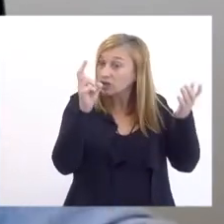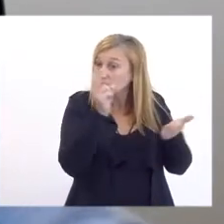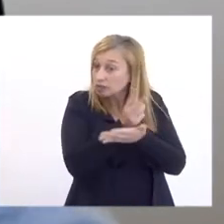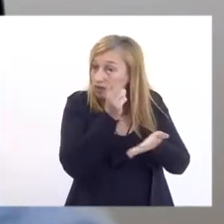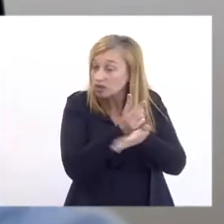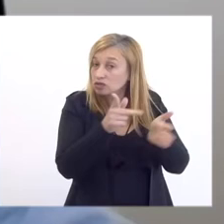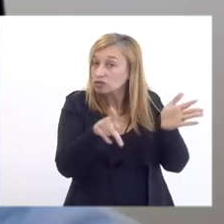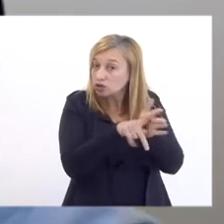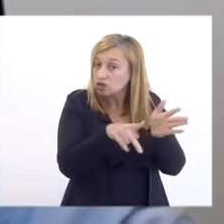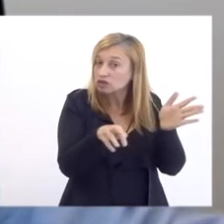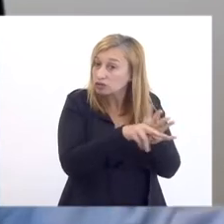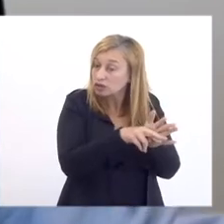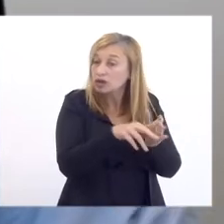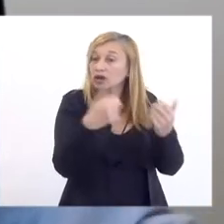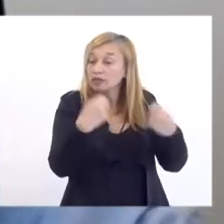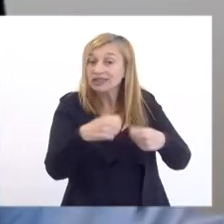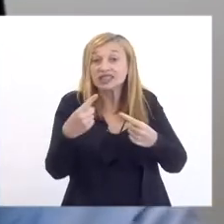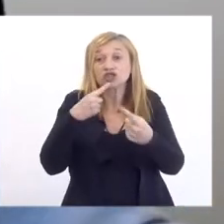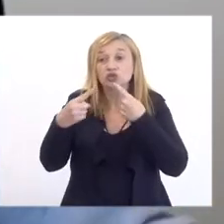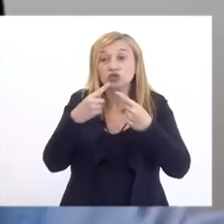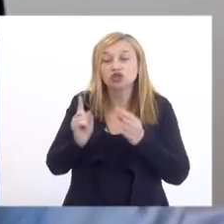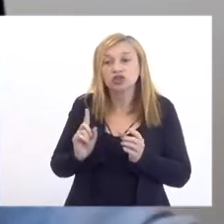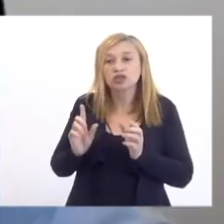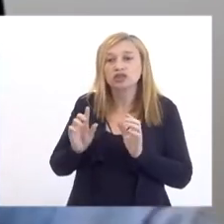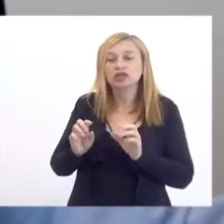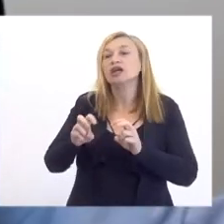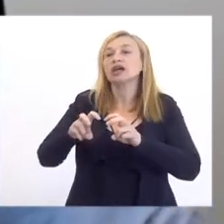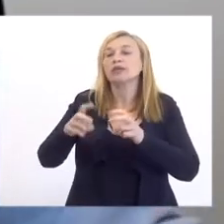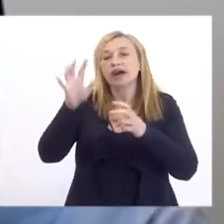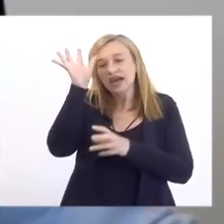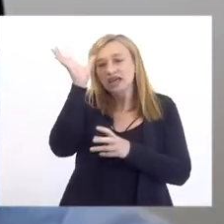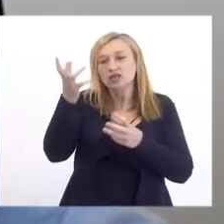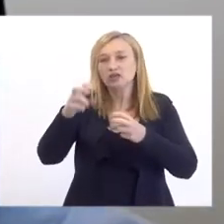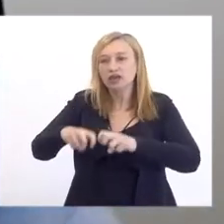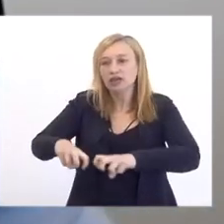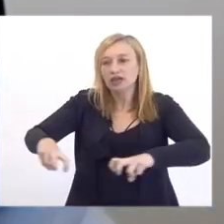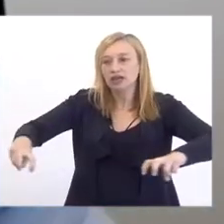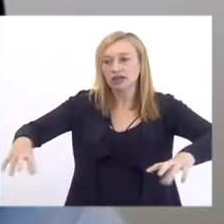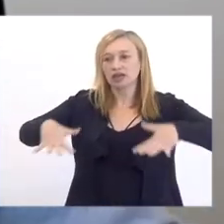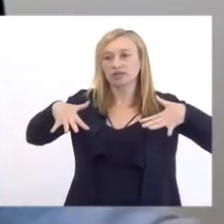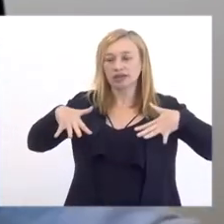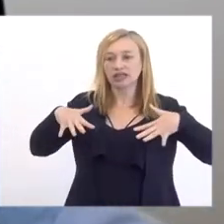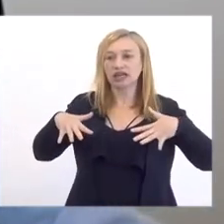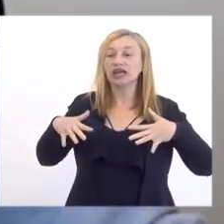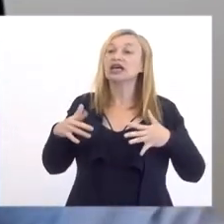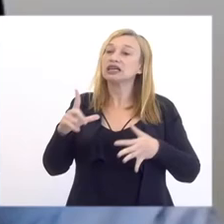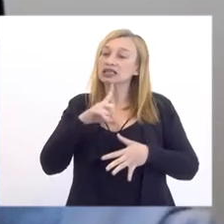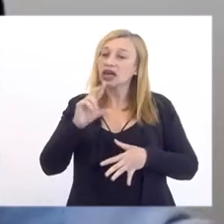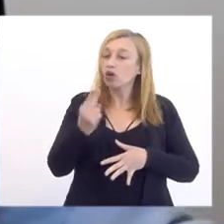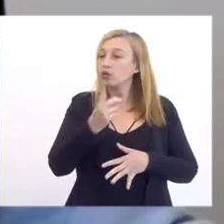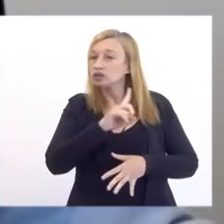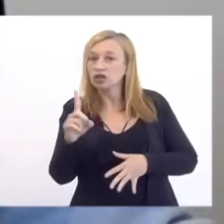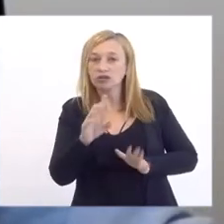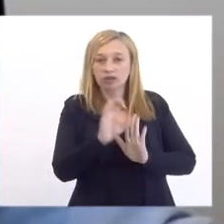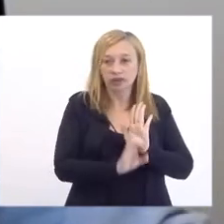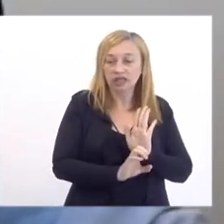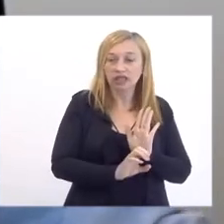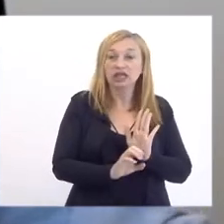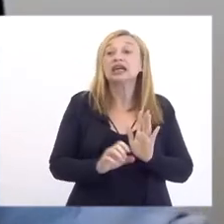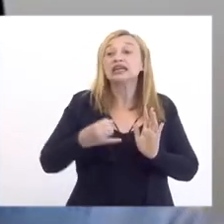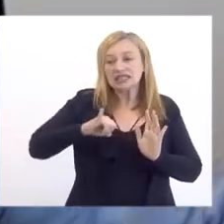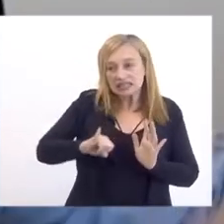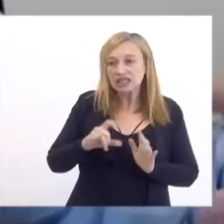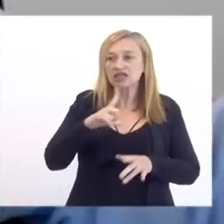projeto de resolução, tem que ser discutida e decidida em plenário. Tem ou não tem emenda? Se tiver emenda, como o Luiz Paulo falou,